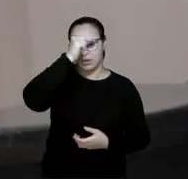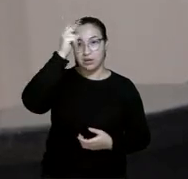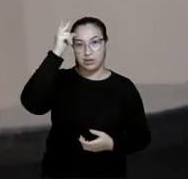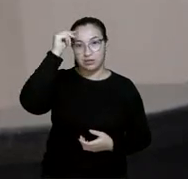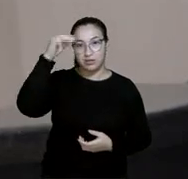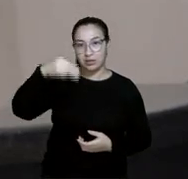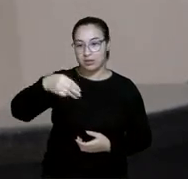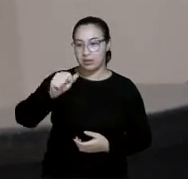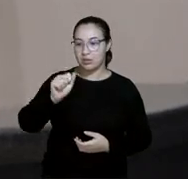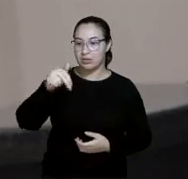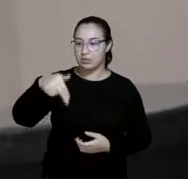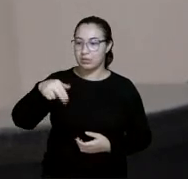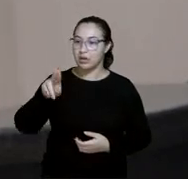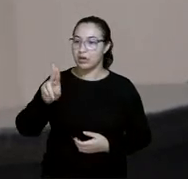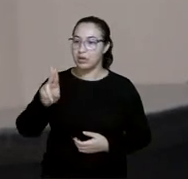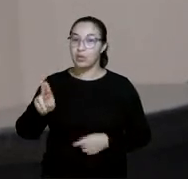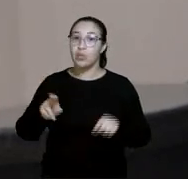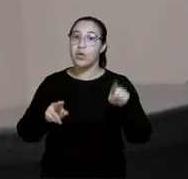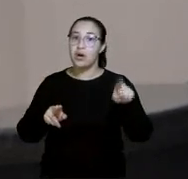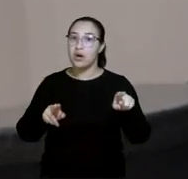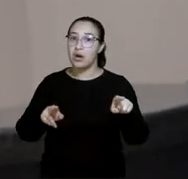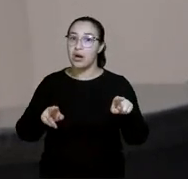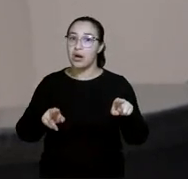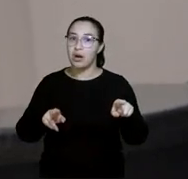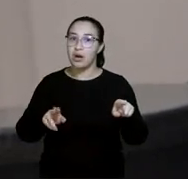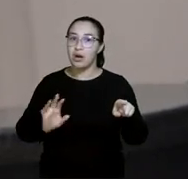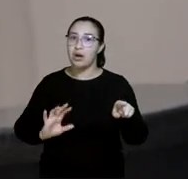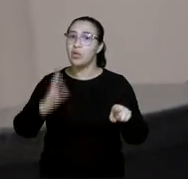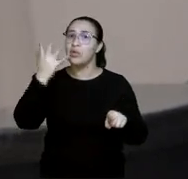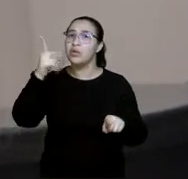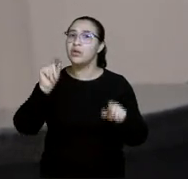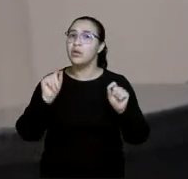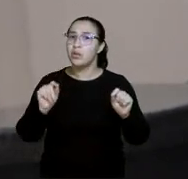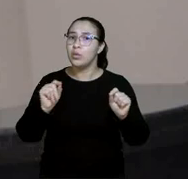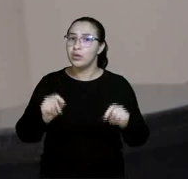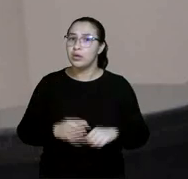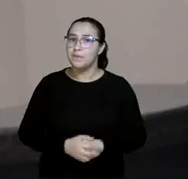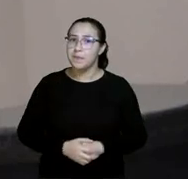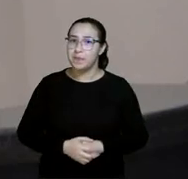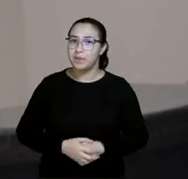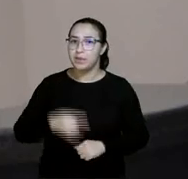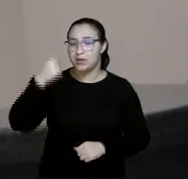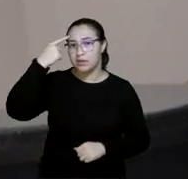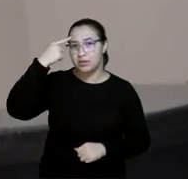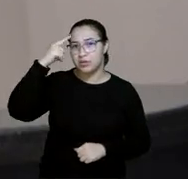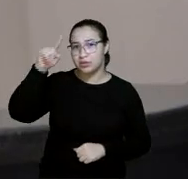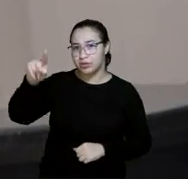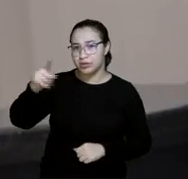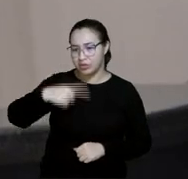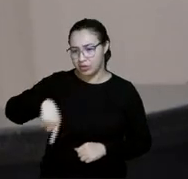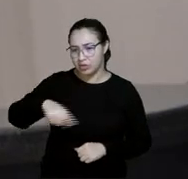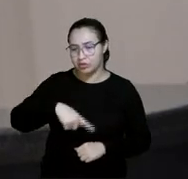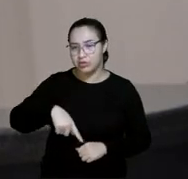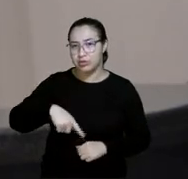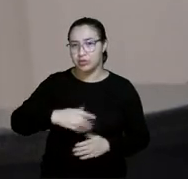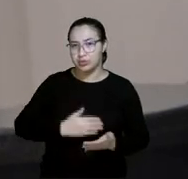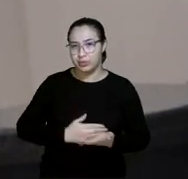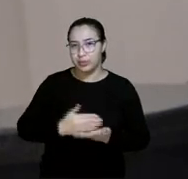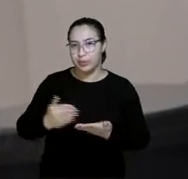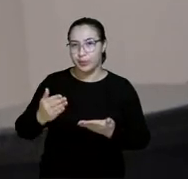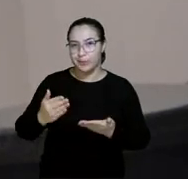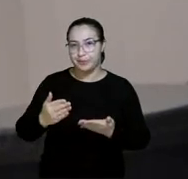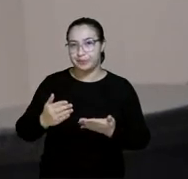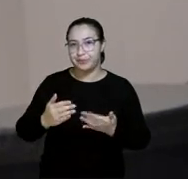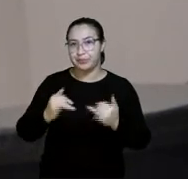sofreu um golpe ultrajante. No dia em que lançamos a